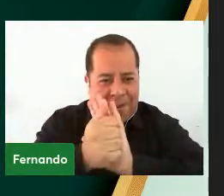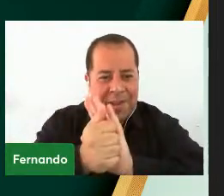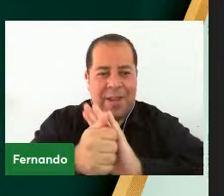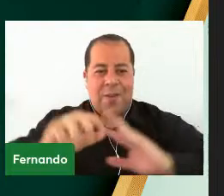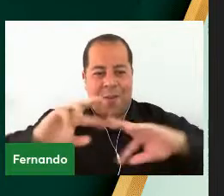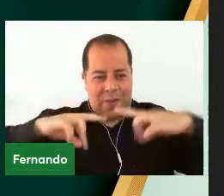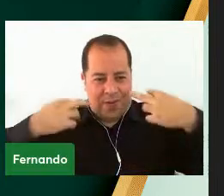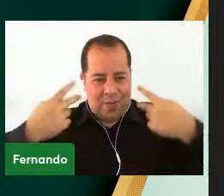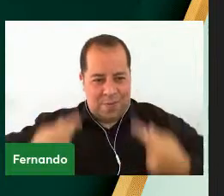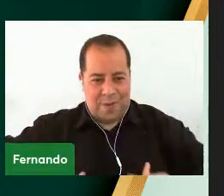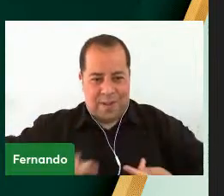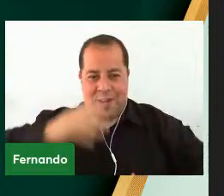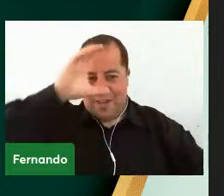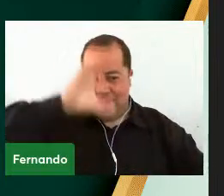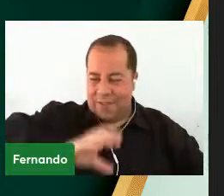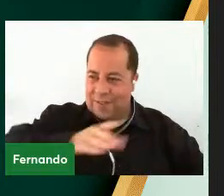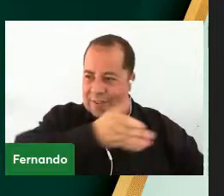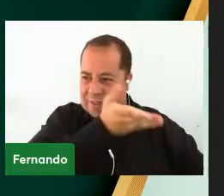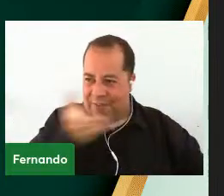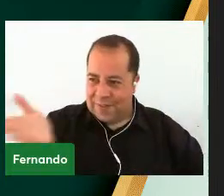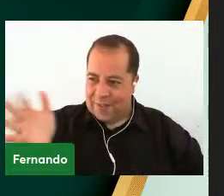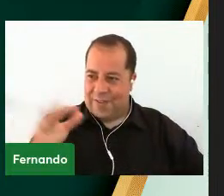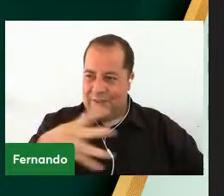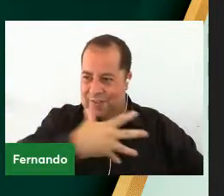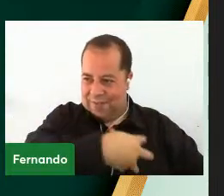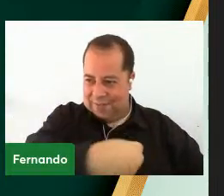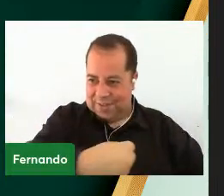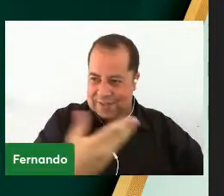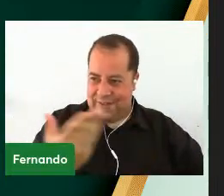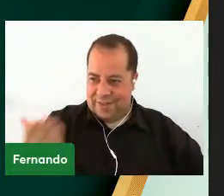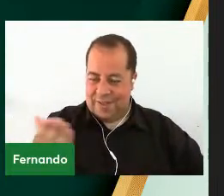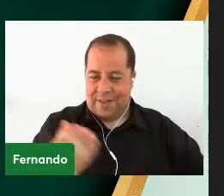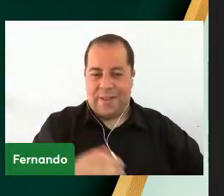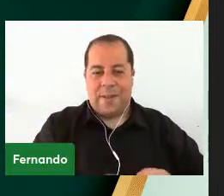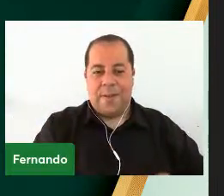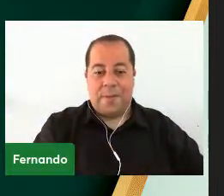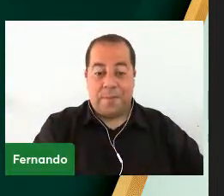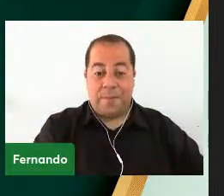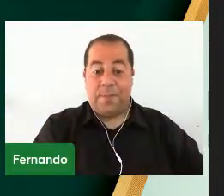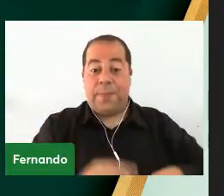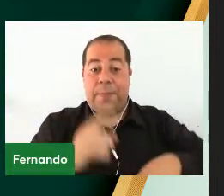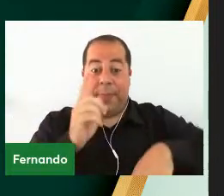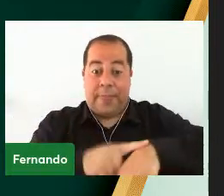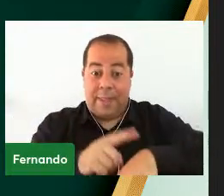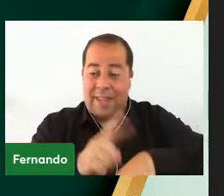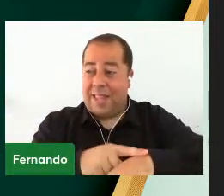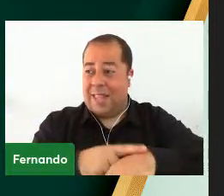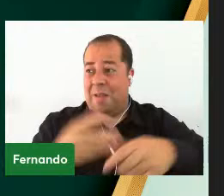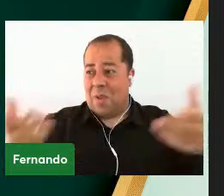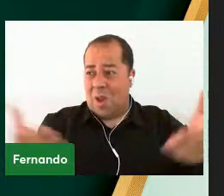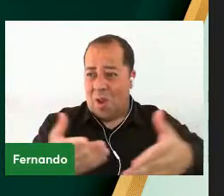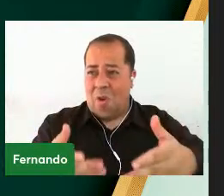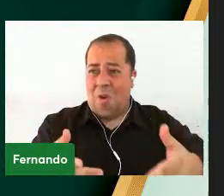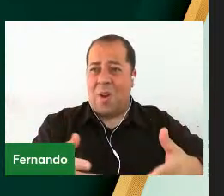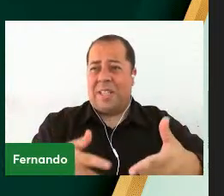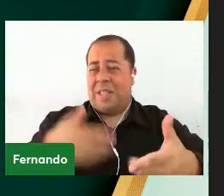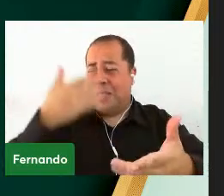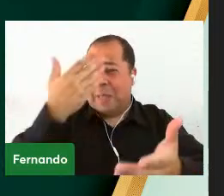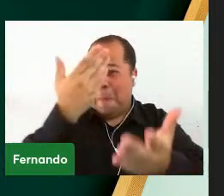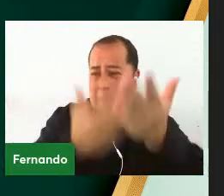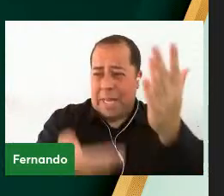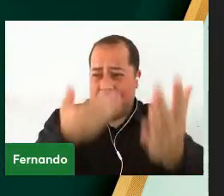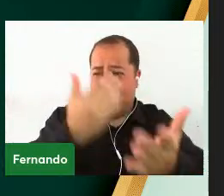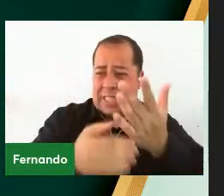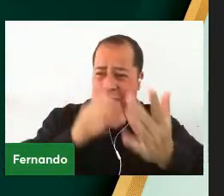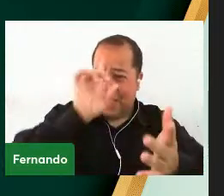e cidadã dos seus filhos e filhas. Em tempos de grandes ataques aos direitos humanos, às universidades